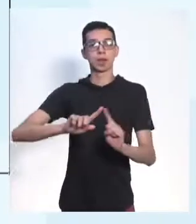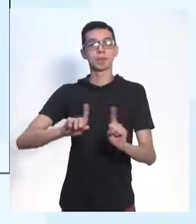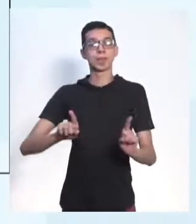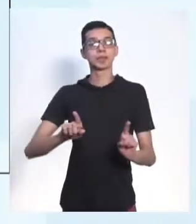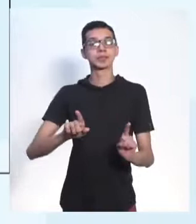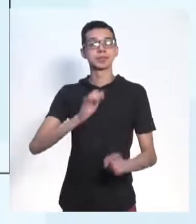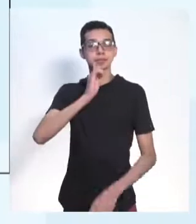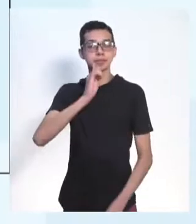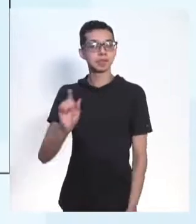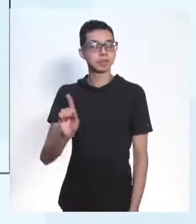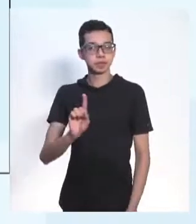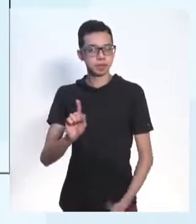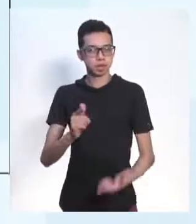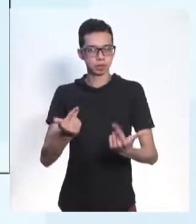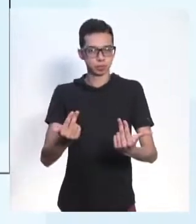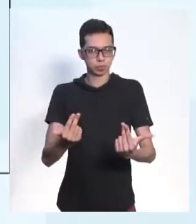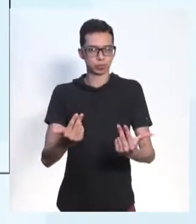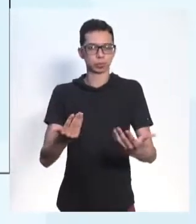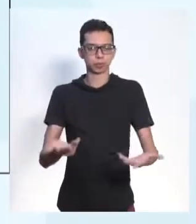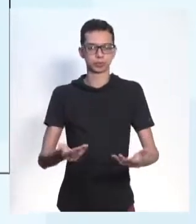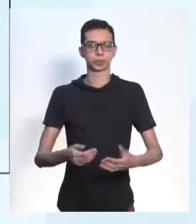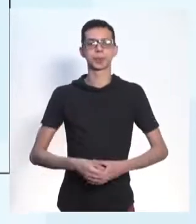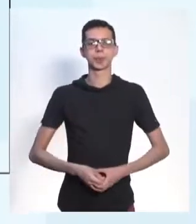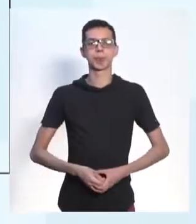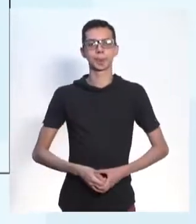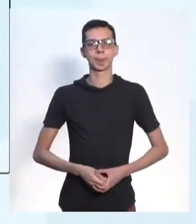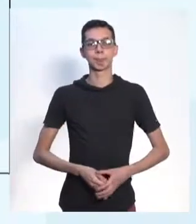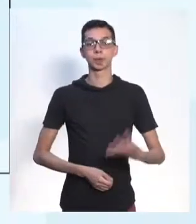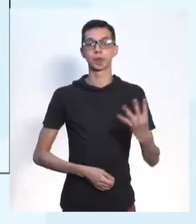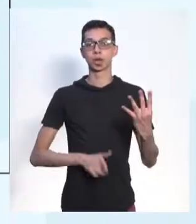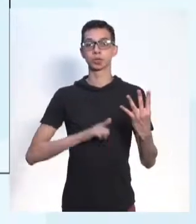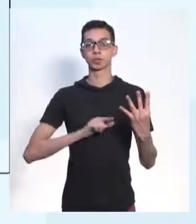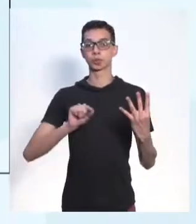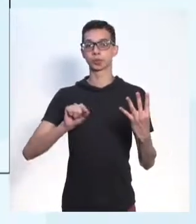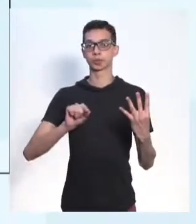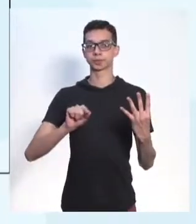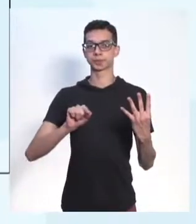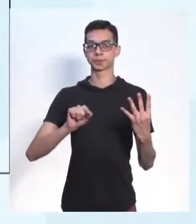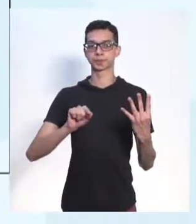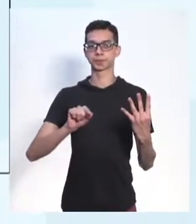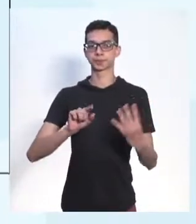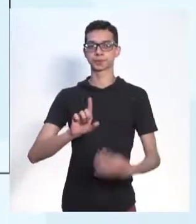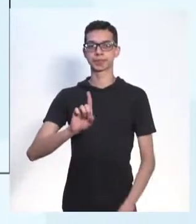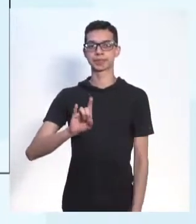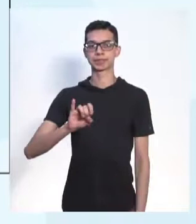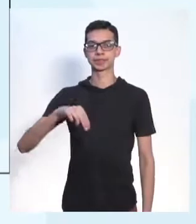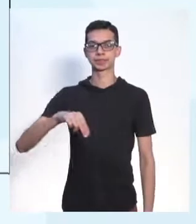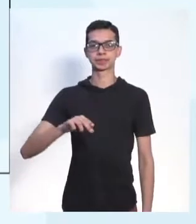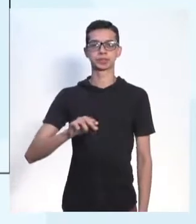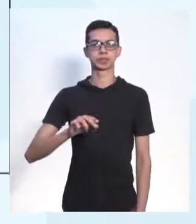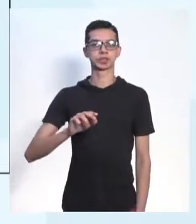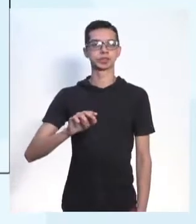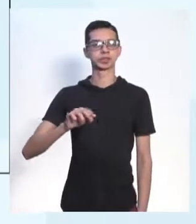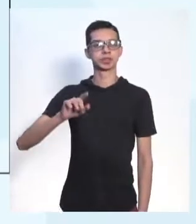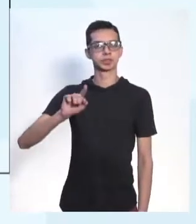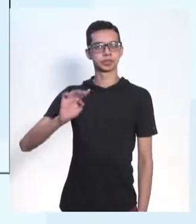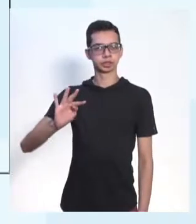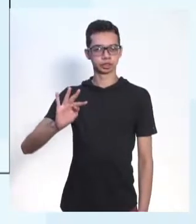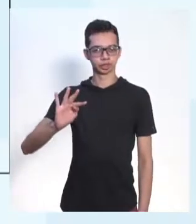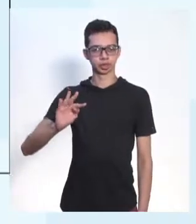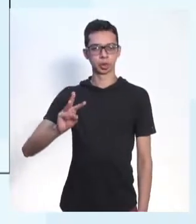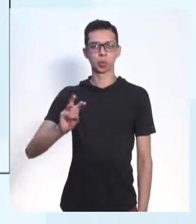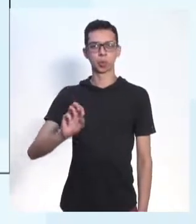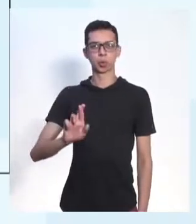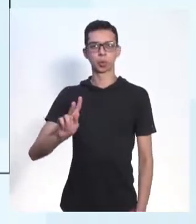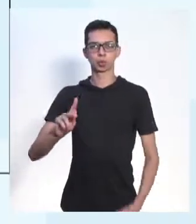seriam o mesmo sentido? Na 4 está lá, the experiments didn't work. O experimento não funcionou. Os experimentos não funcionaram,